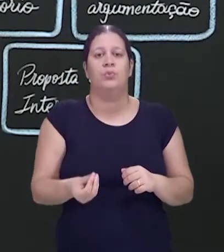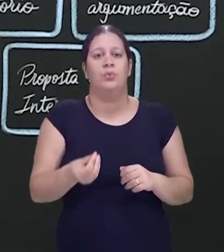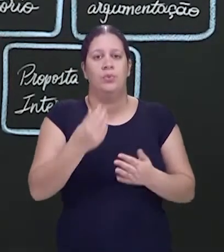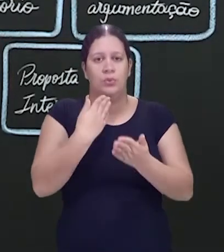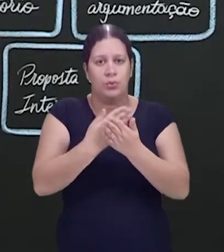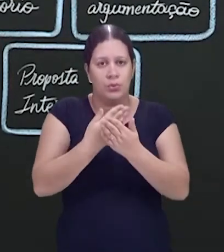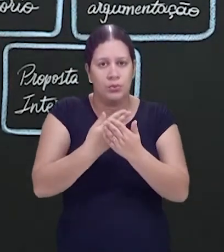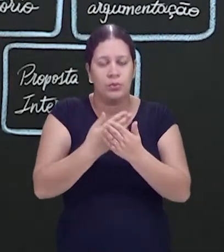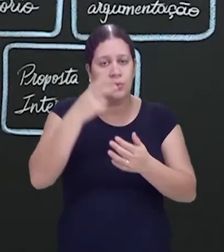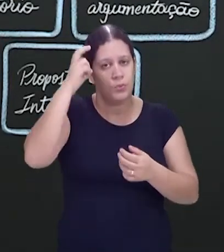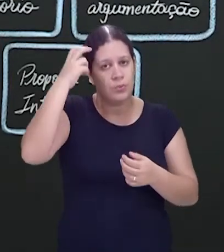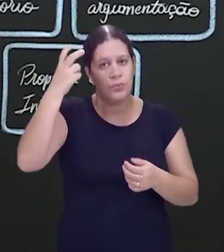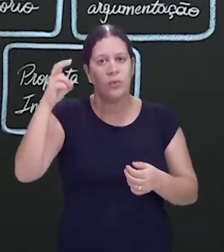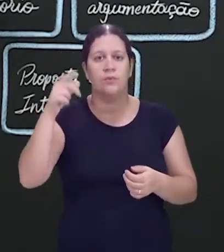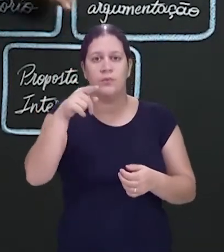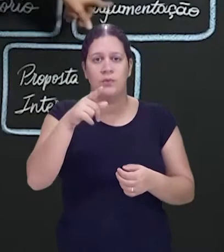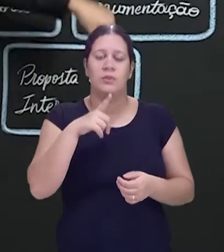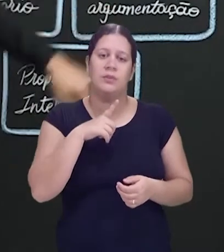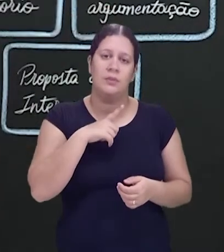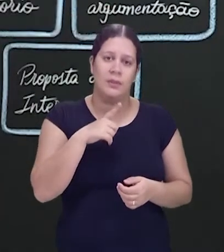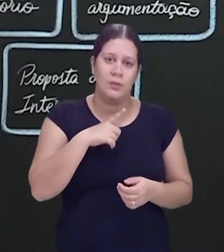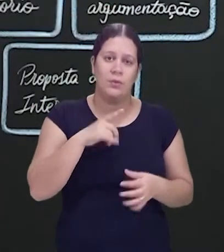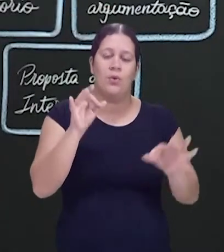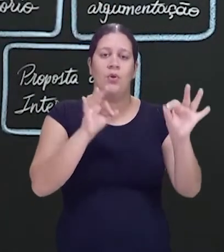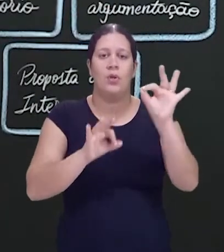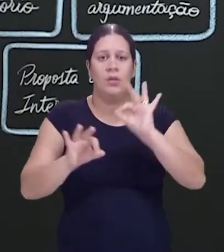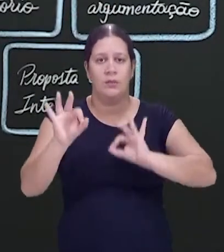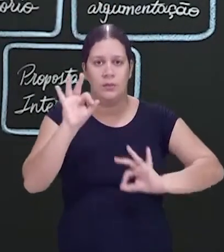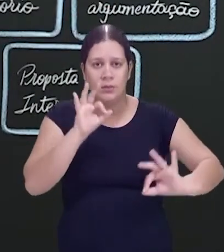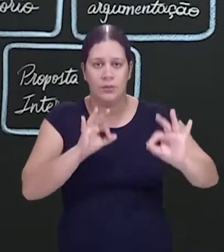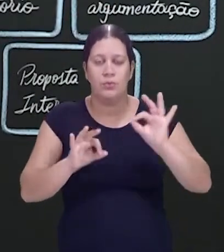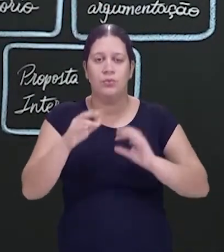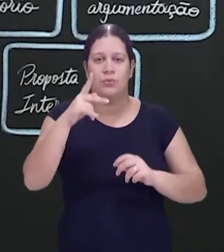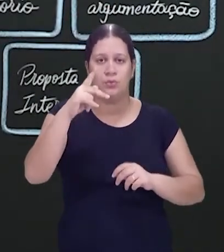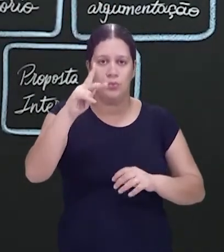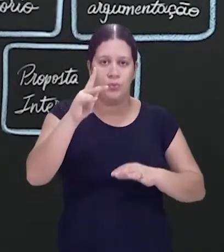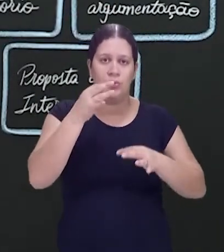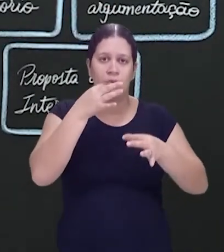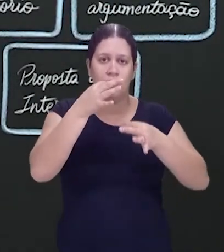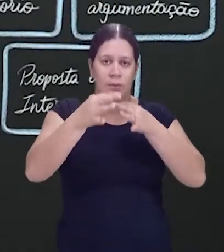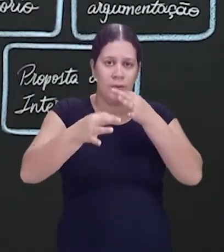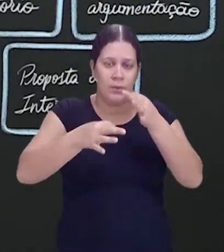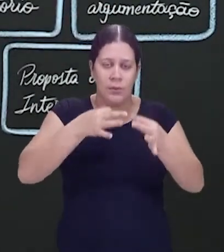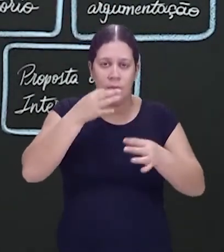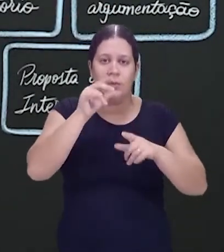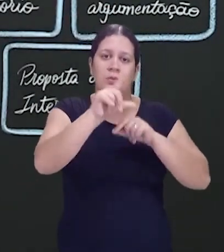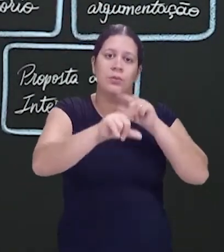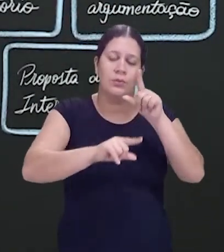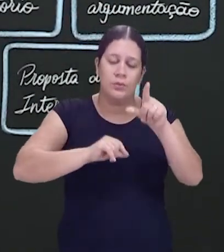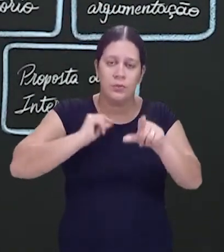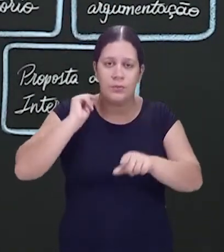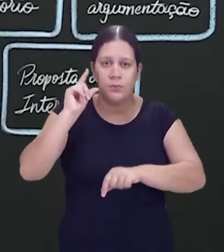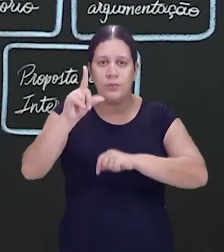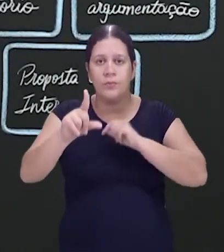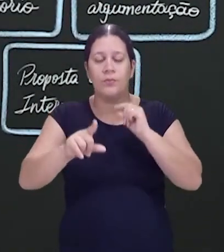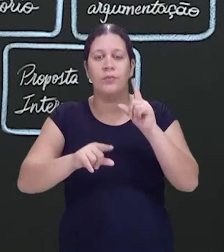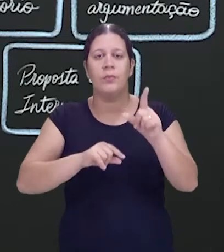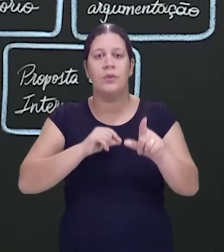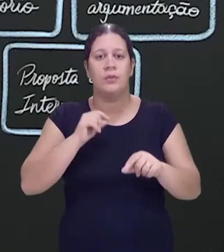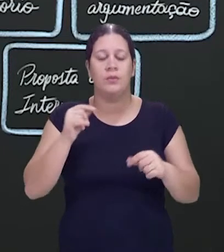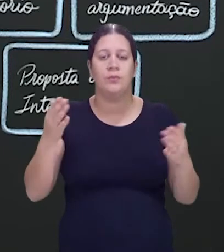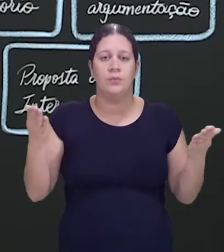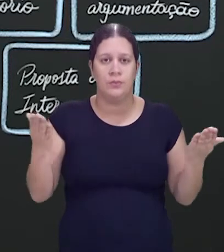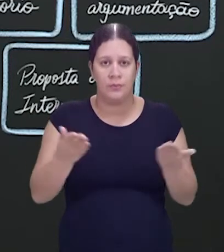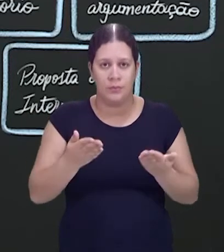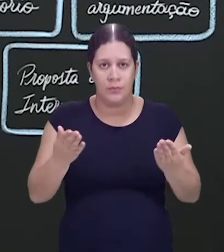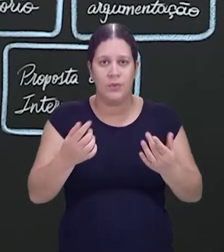acione esse repertório sociocultural que você tem e organize a sua argumentação. Ou seja, selecione o momento em que